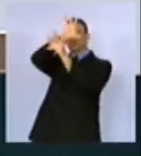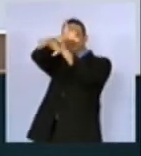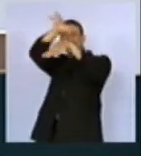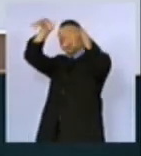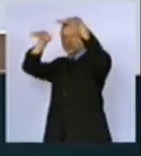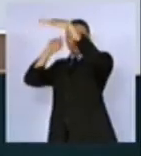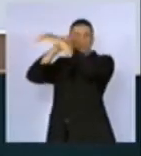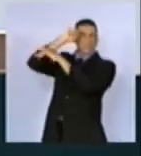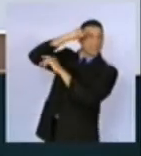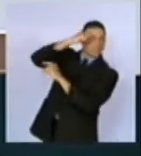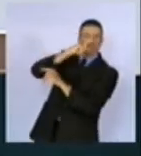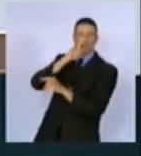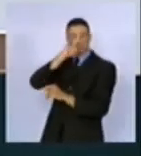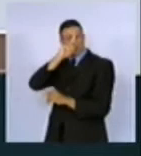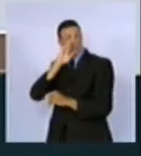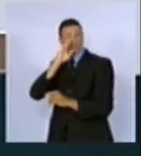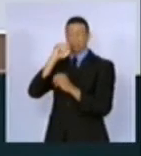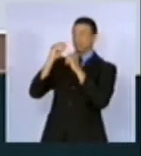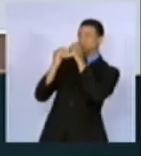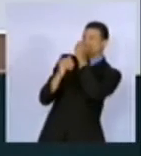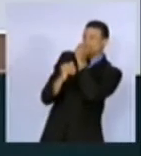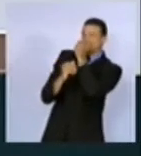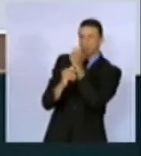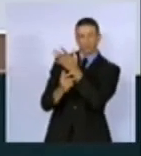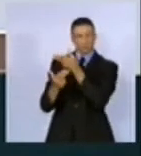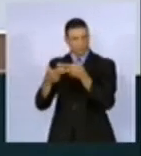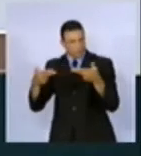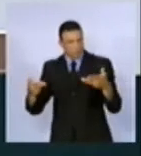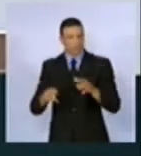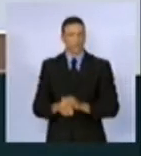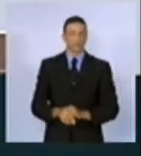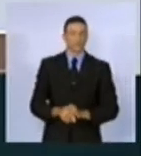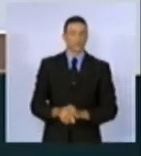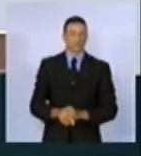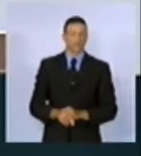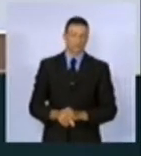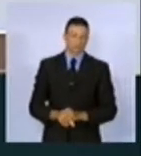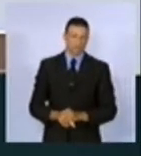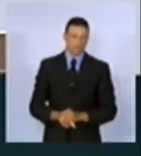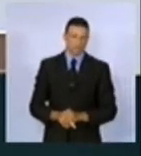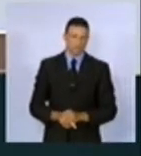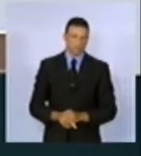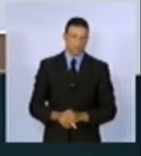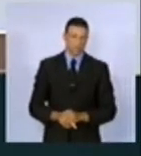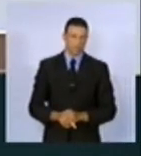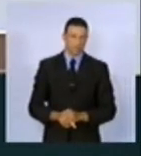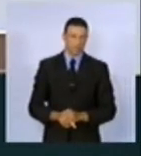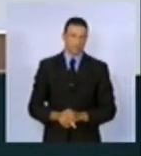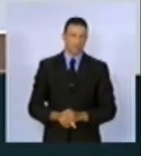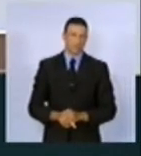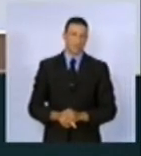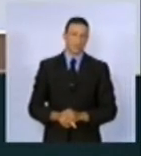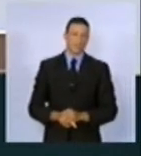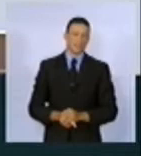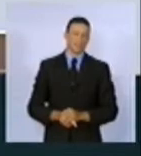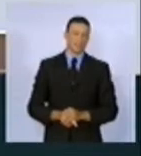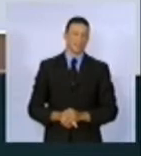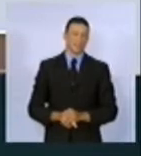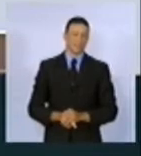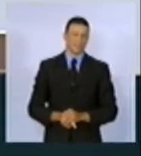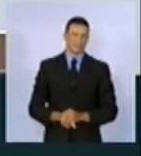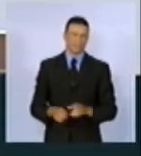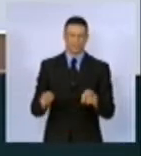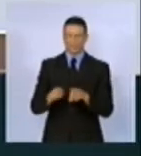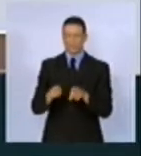e a E essa cara de Cardinot se carcinogenicidade de